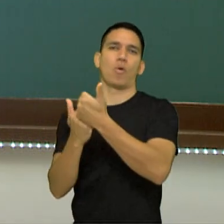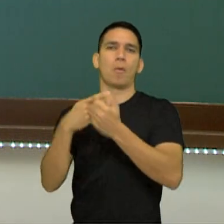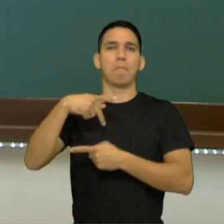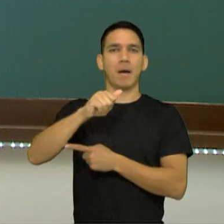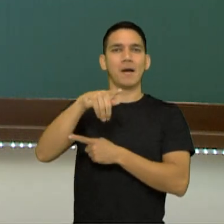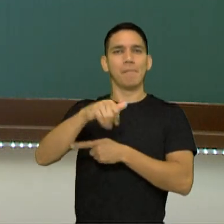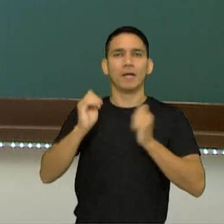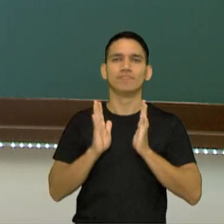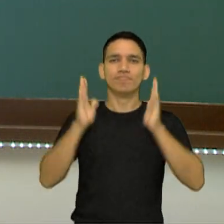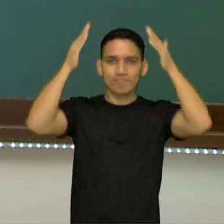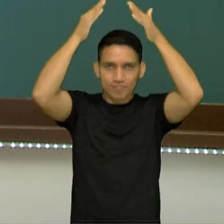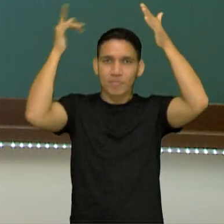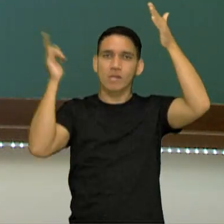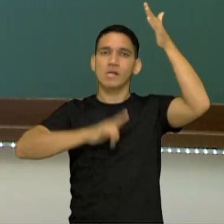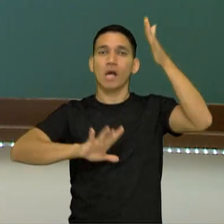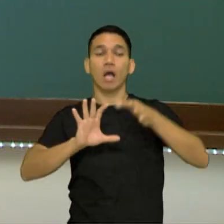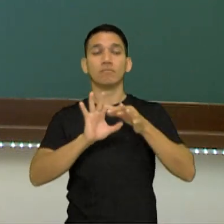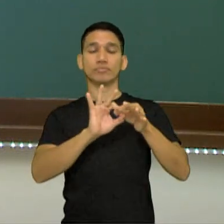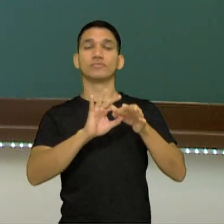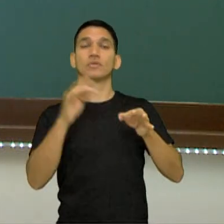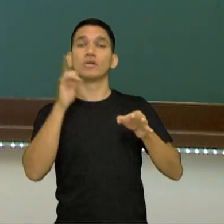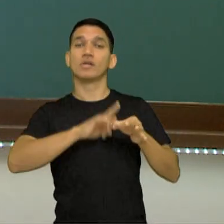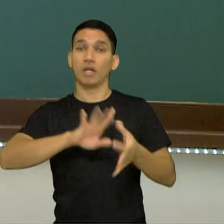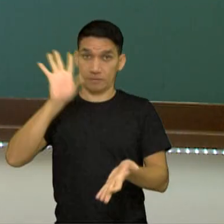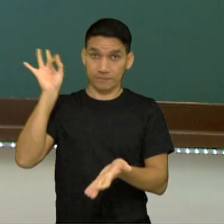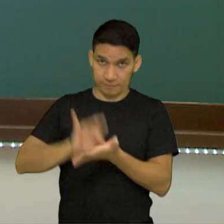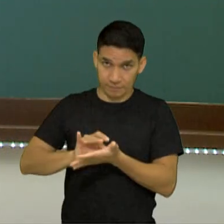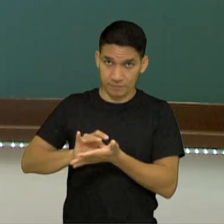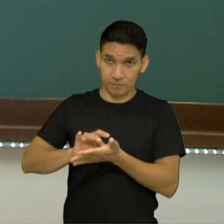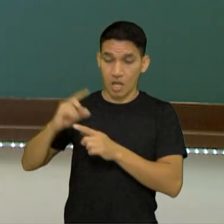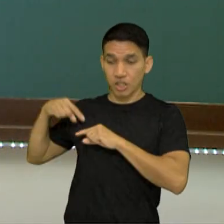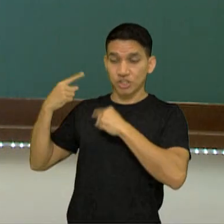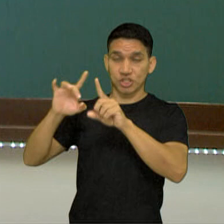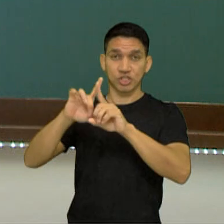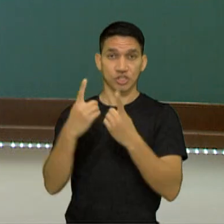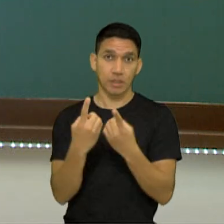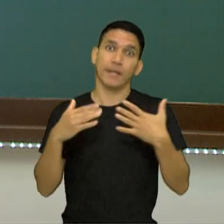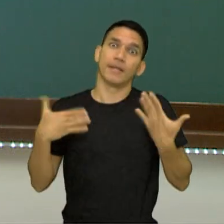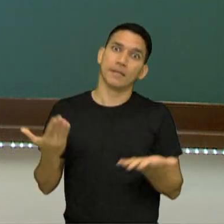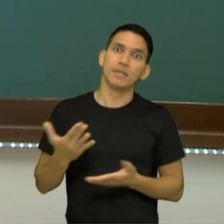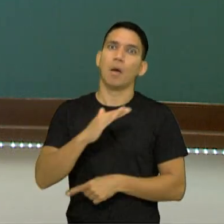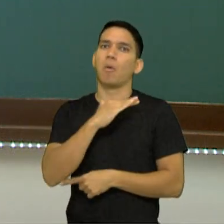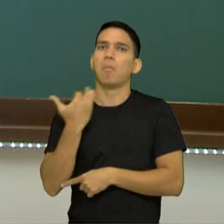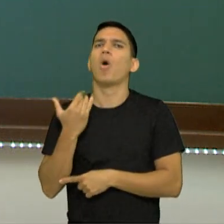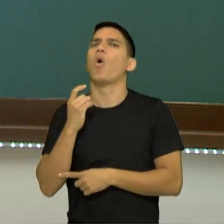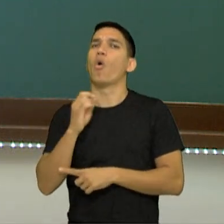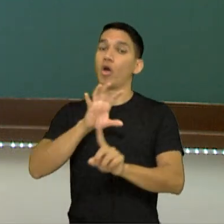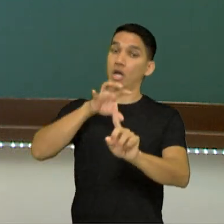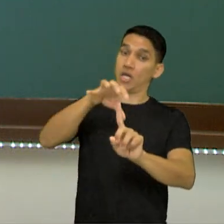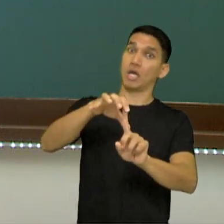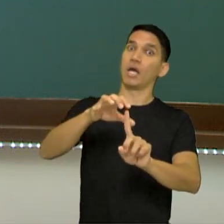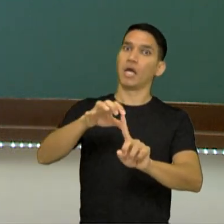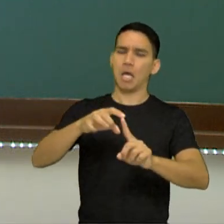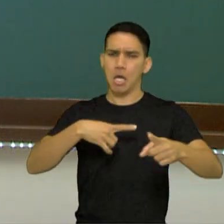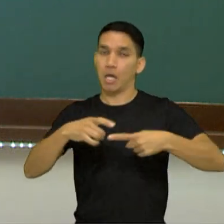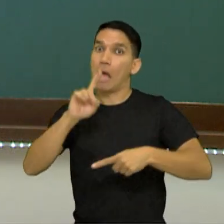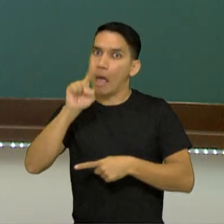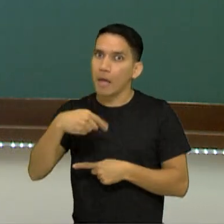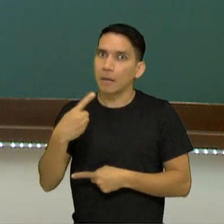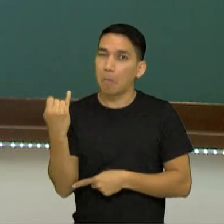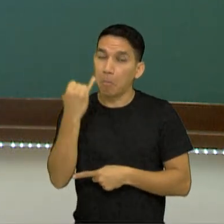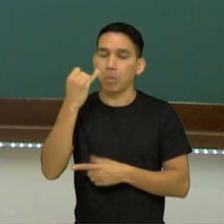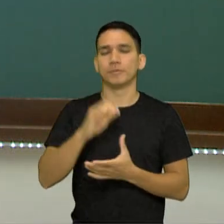a legitimidade de sua dinastia. E com a morte, um rei guerreiro, aí é muito importante, pessoal, ele